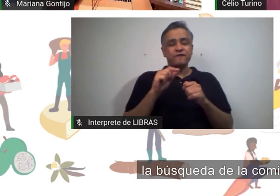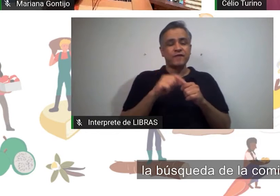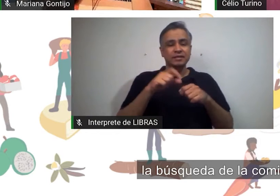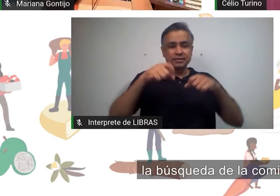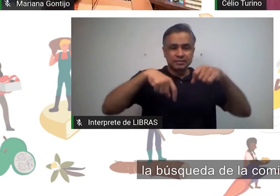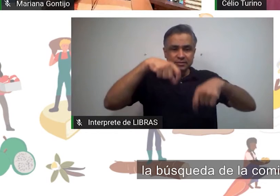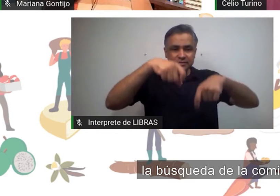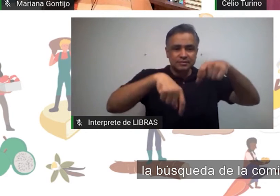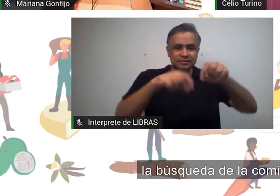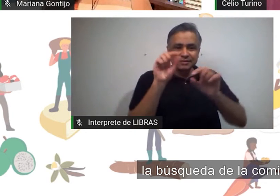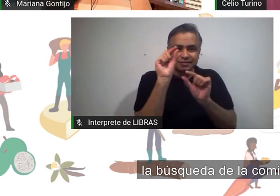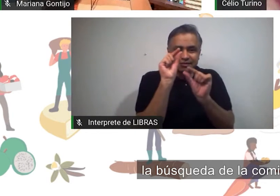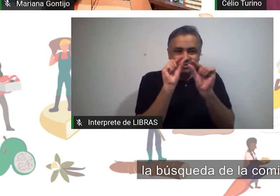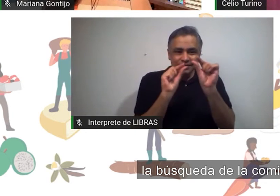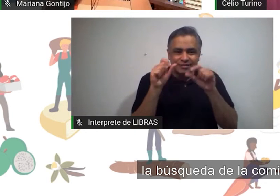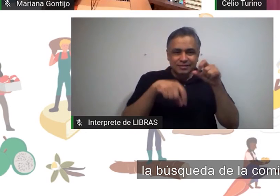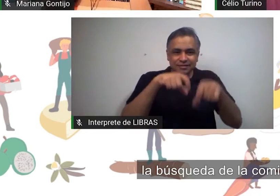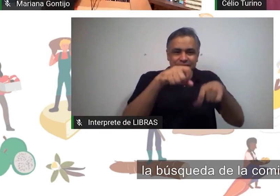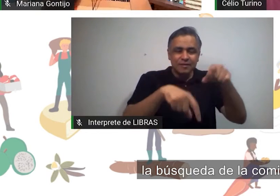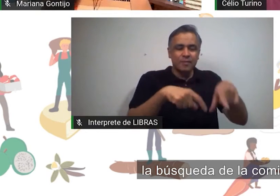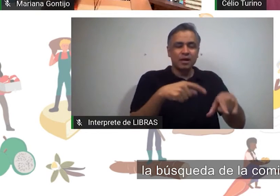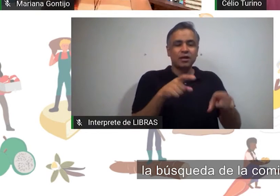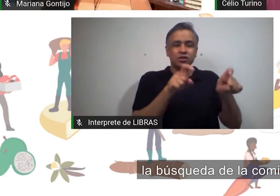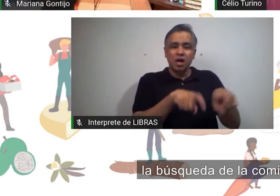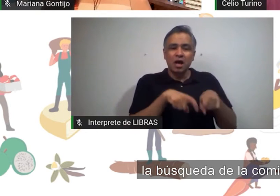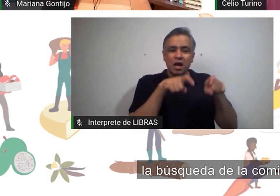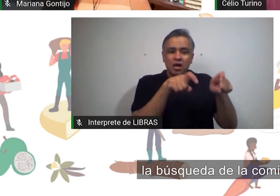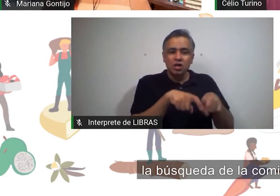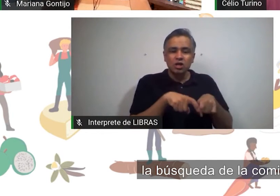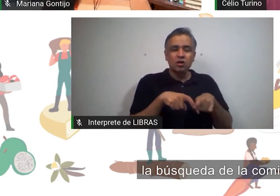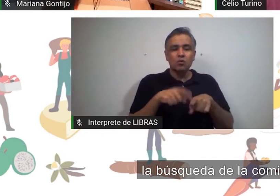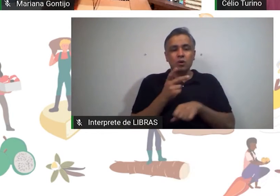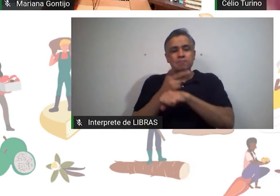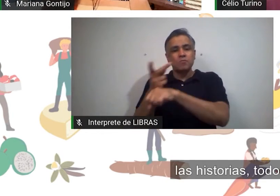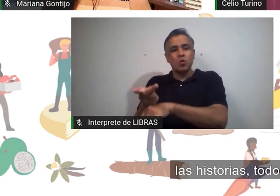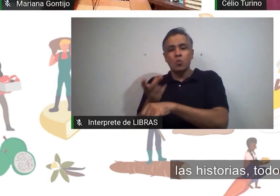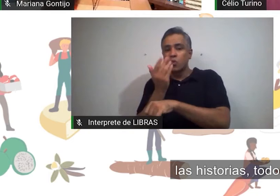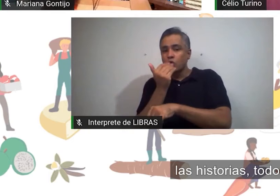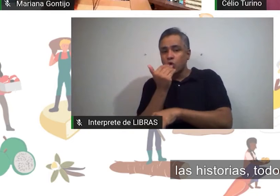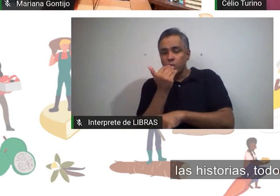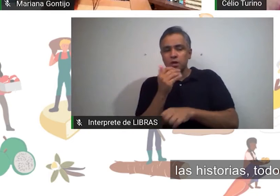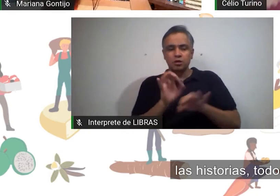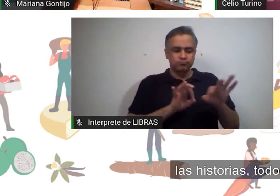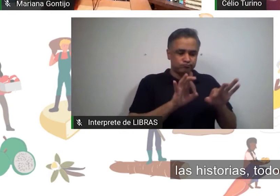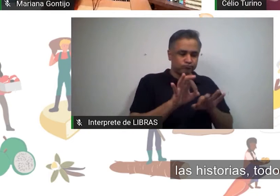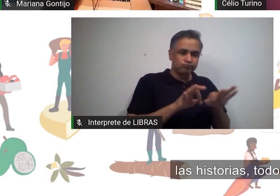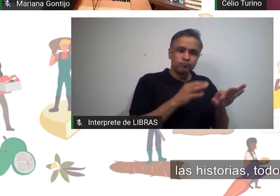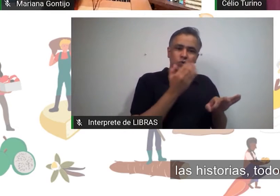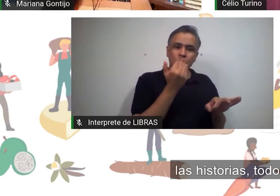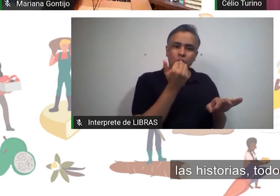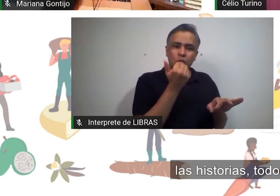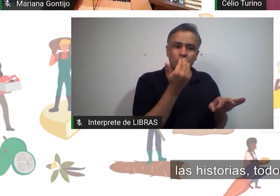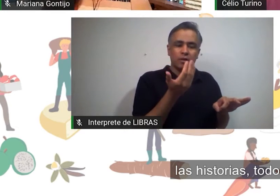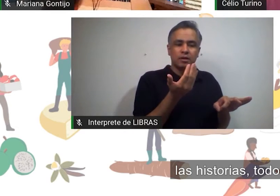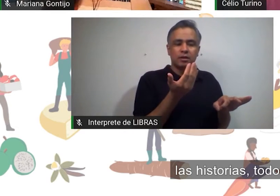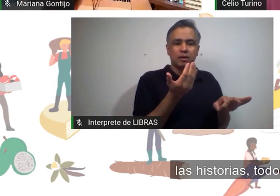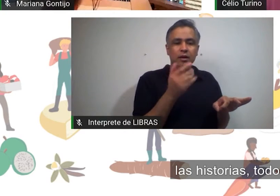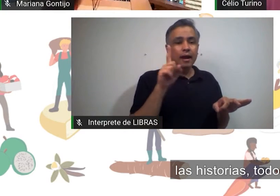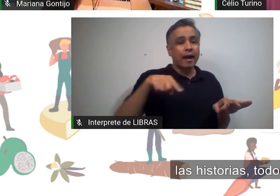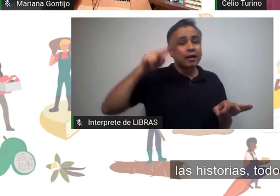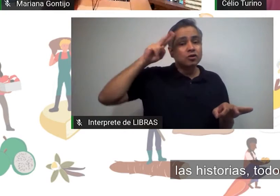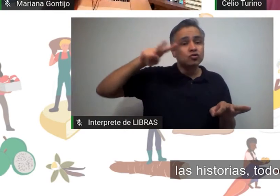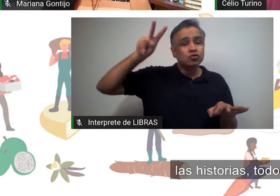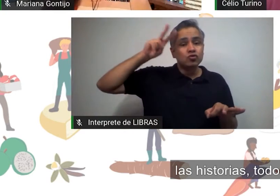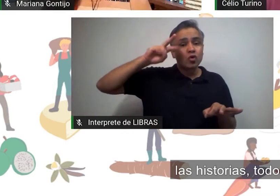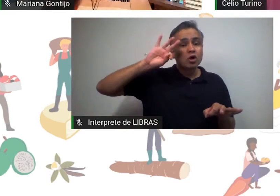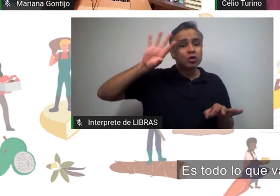é a busca da comida, é a elaboração dos alimentos, são as histórias, é tudo que se escreve